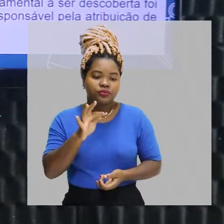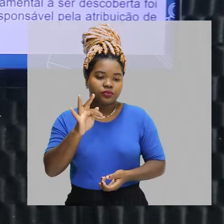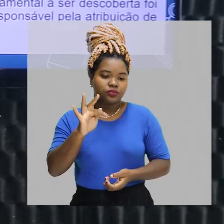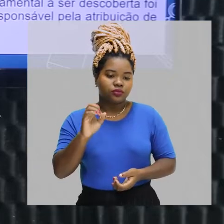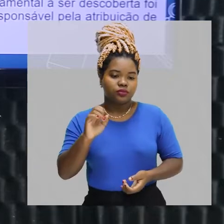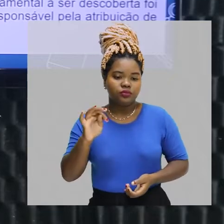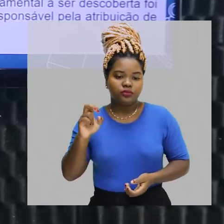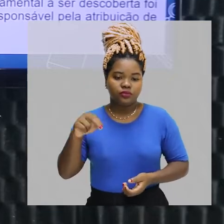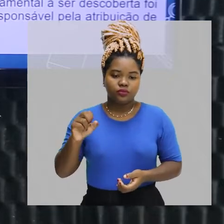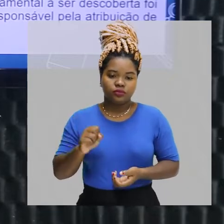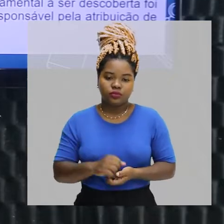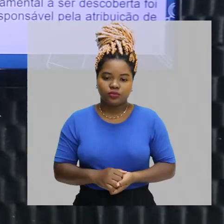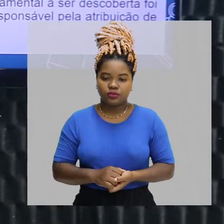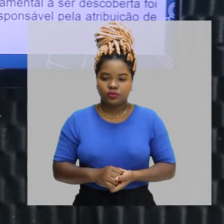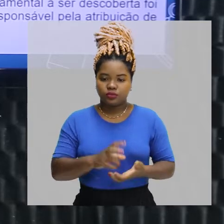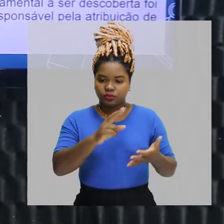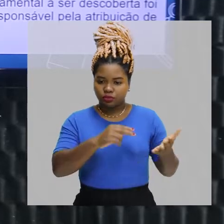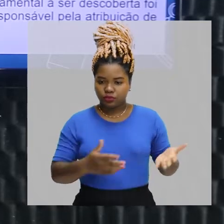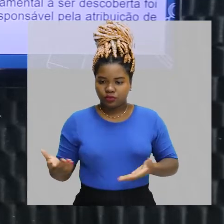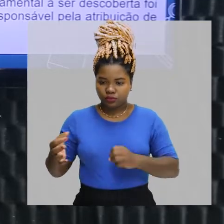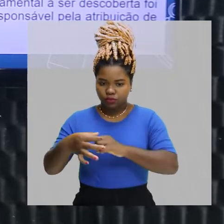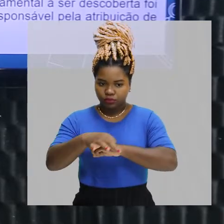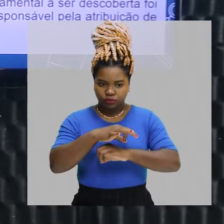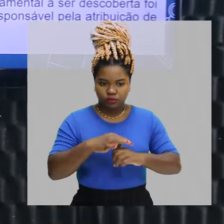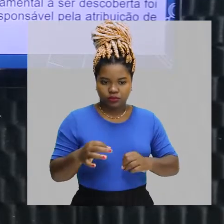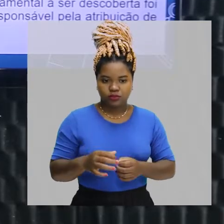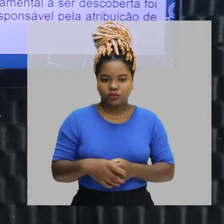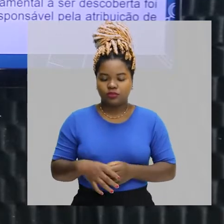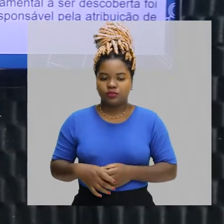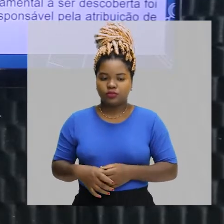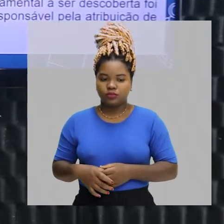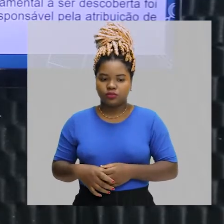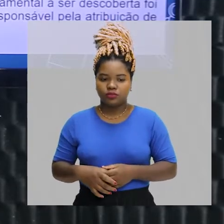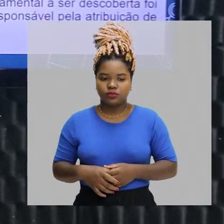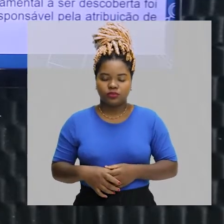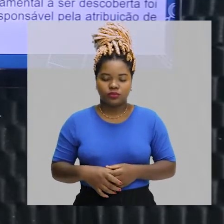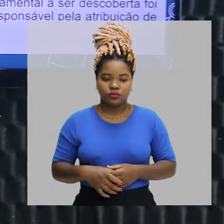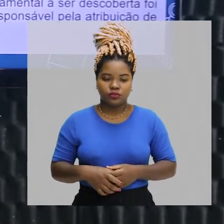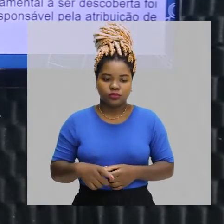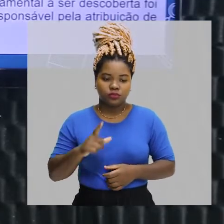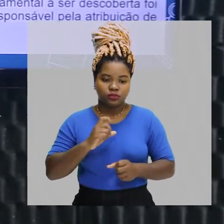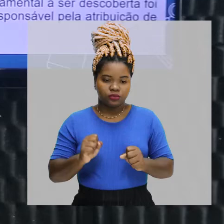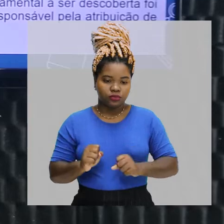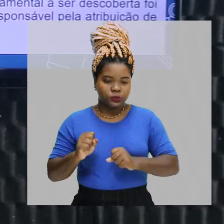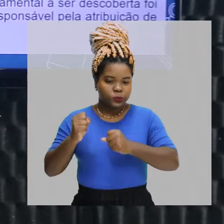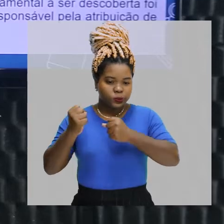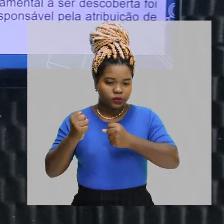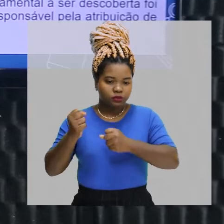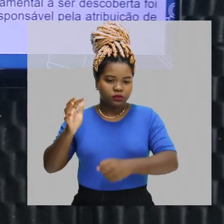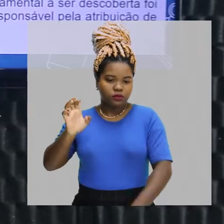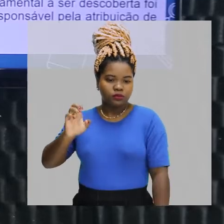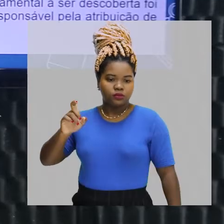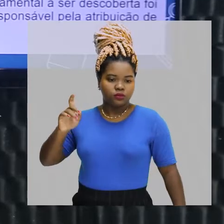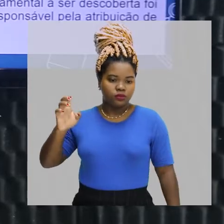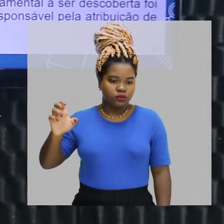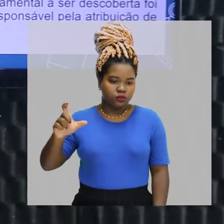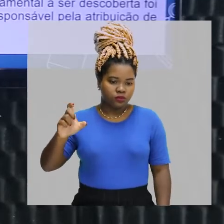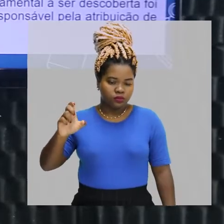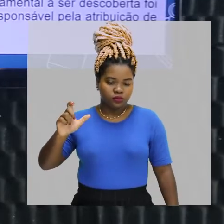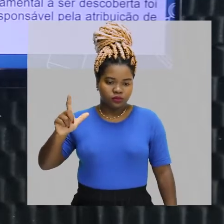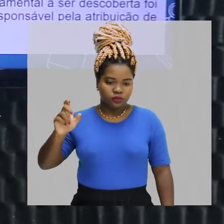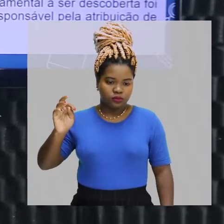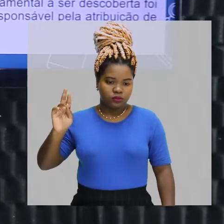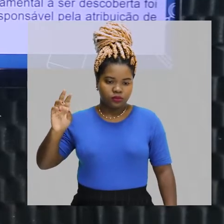fótons. Eles são partículas mediadores, né, da força eletromagnética. Nós estamos falando das